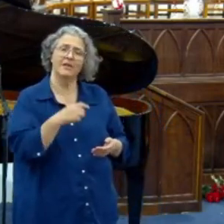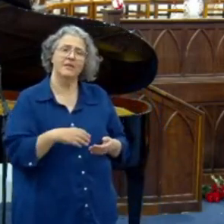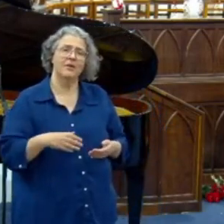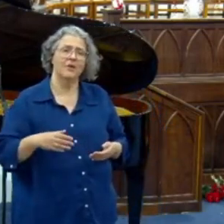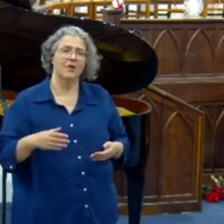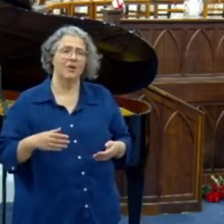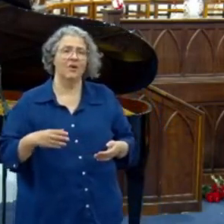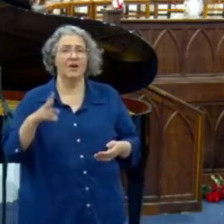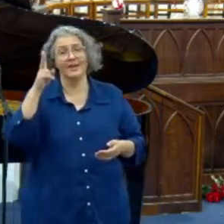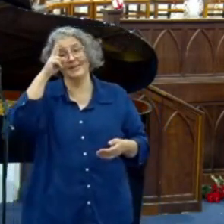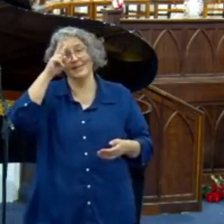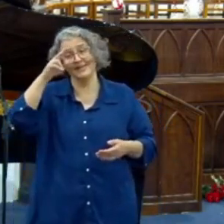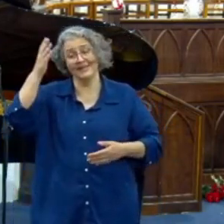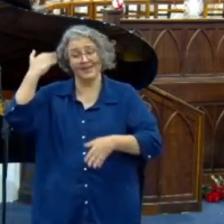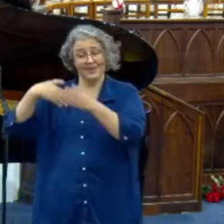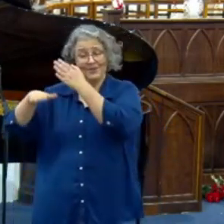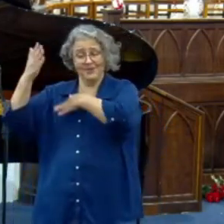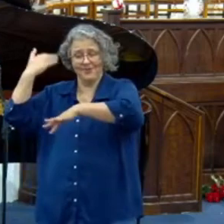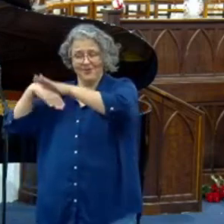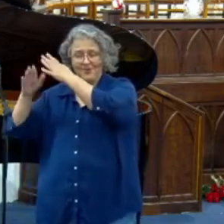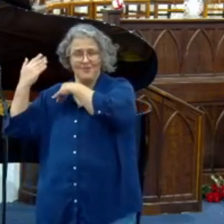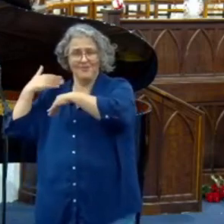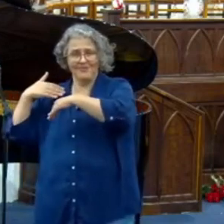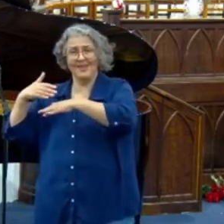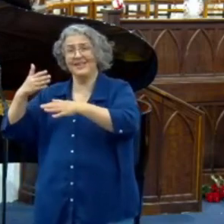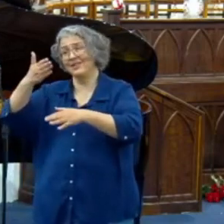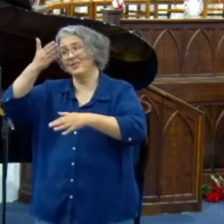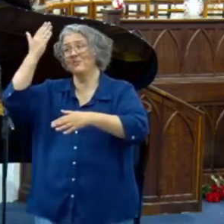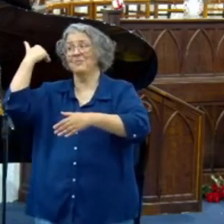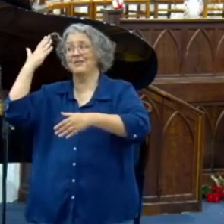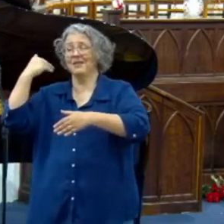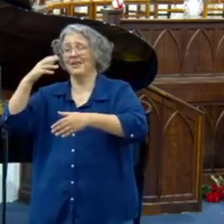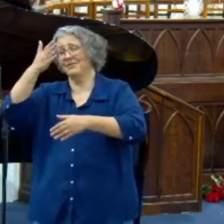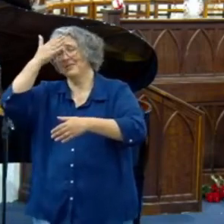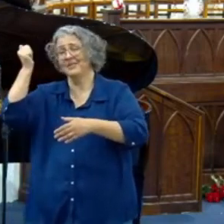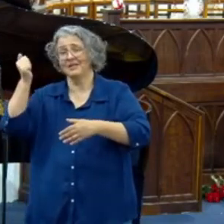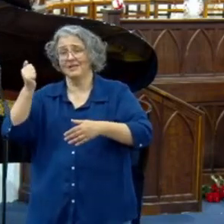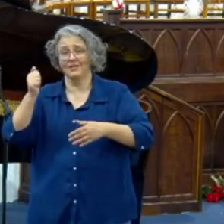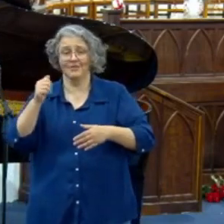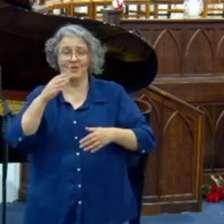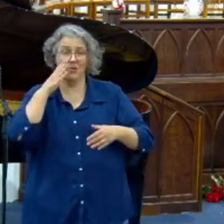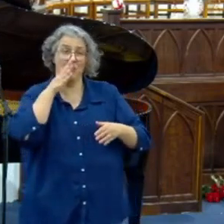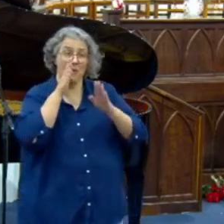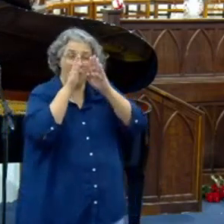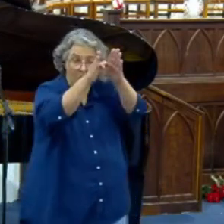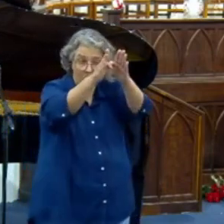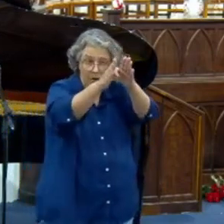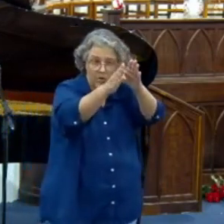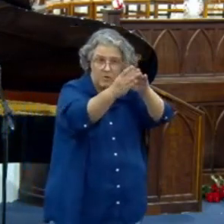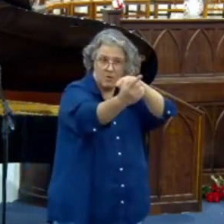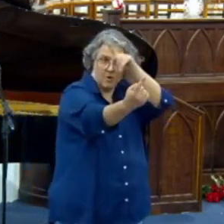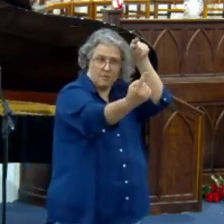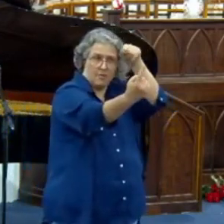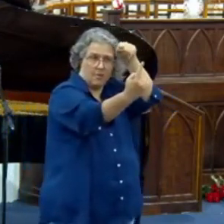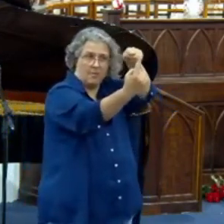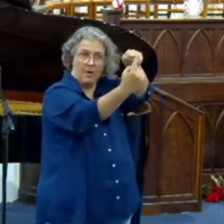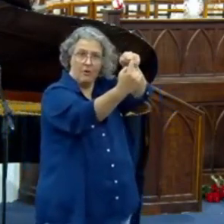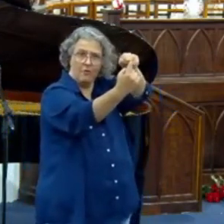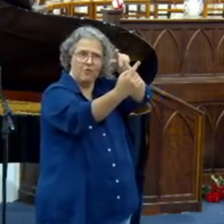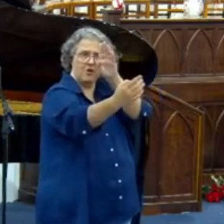que diante de mim estão, prossigo para o alvo, para o prêmio da soberana vocação de Deus em Cristo